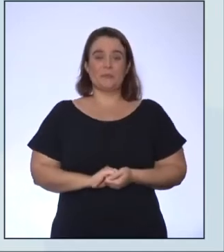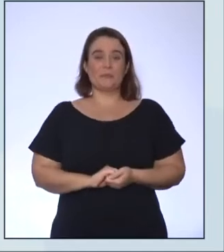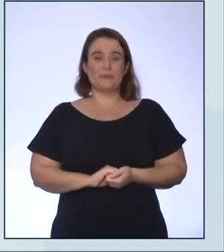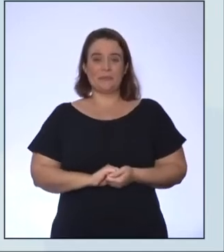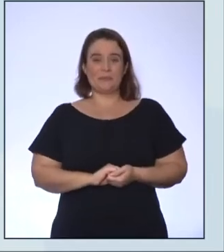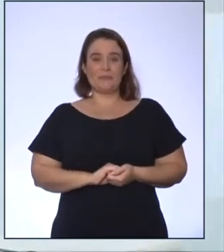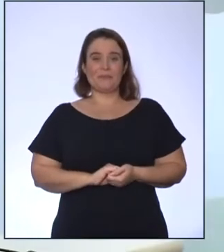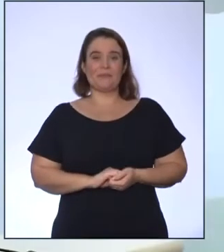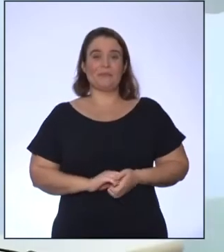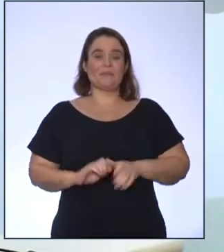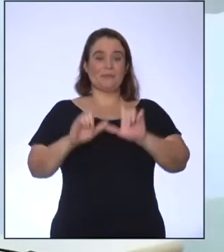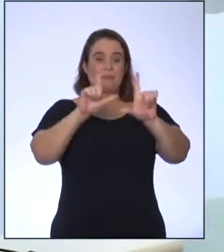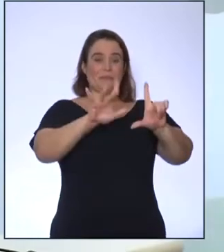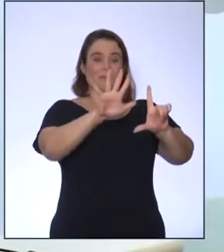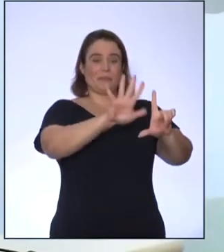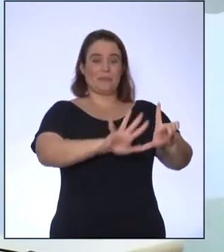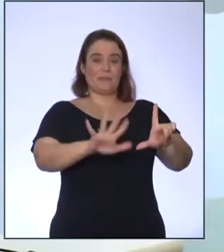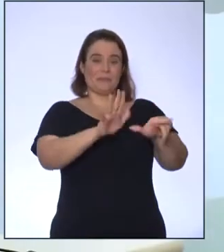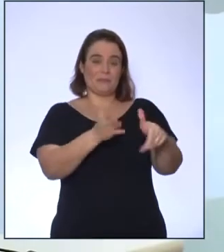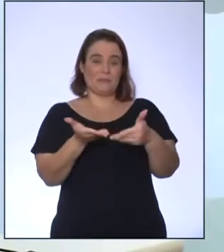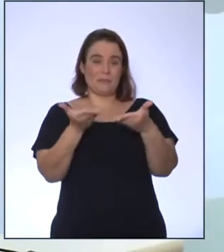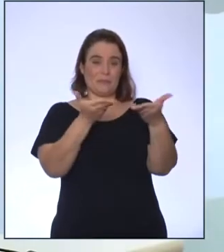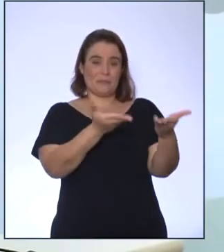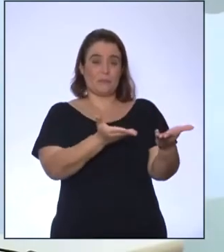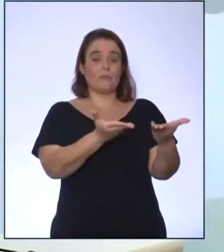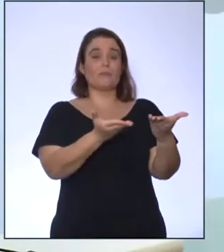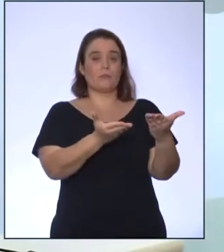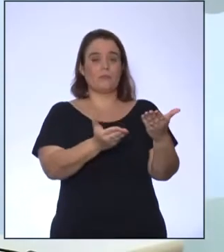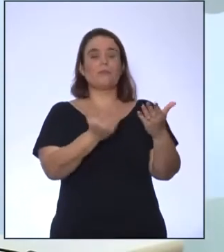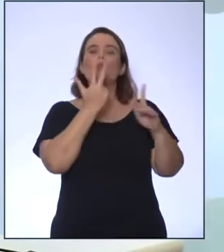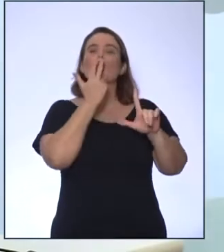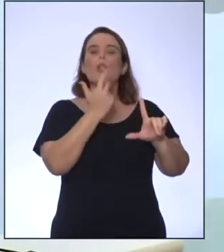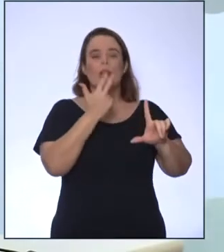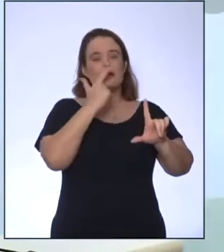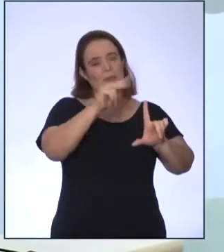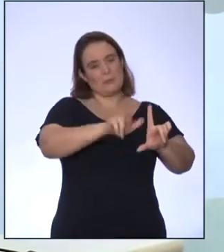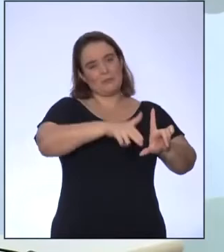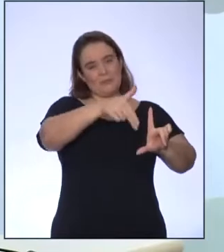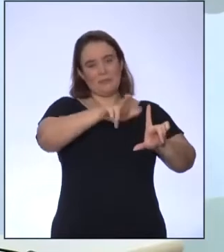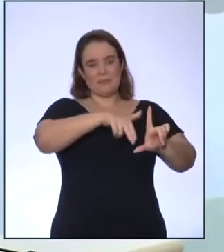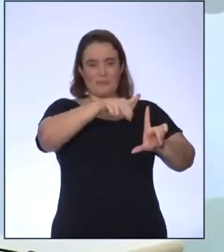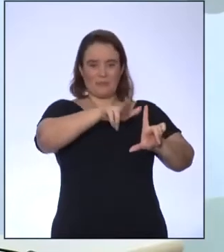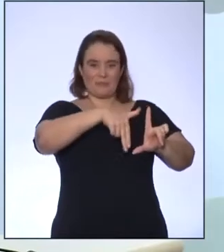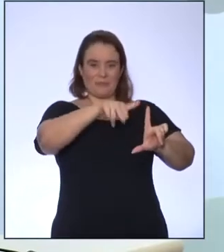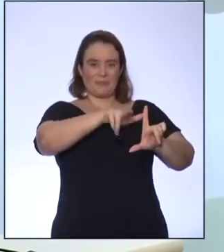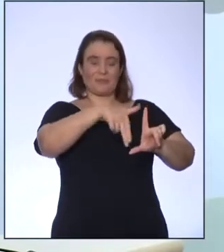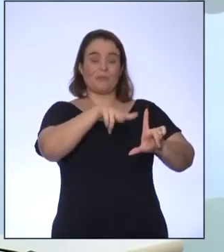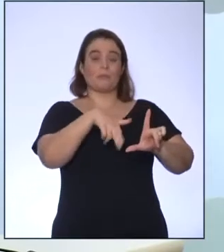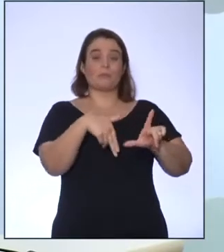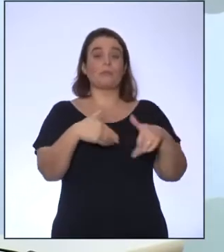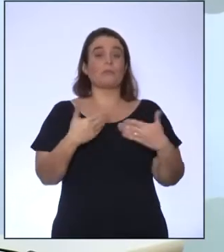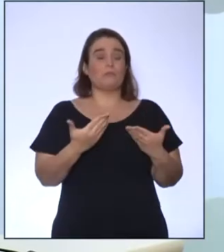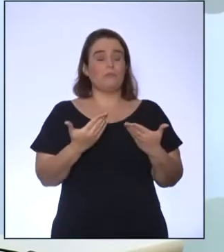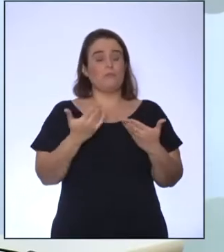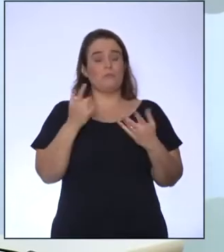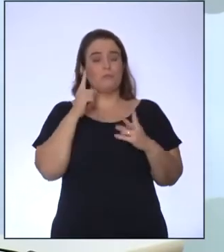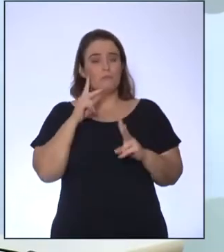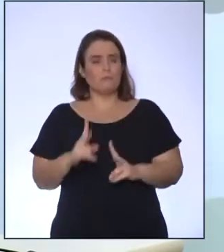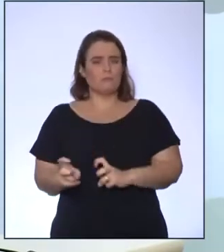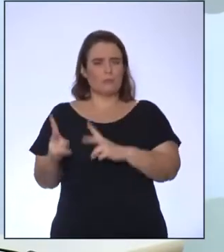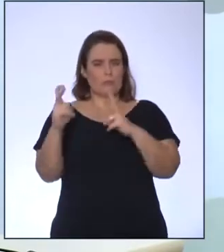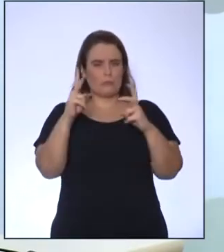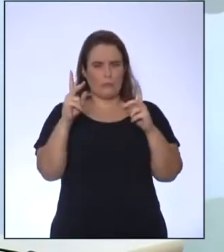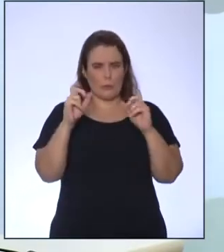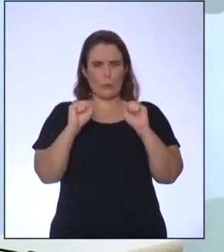primeira paisagem, né, que a gente tem a aquarela, né, nós observamos, né, se puderem pôr a